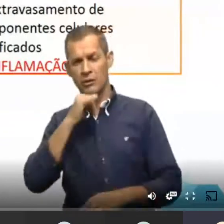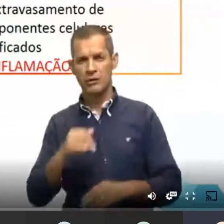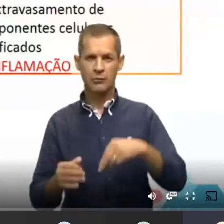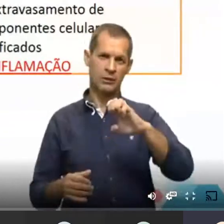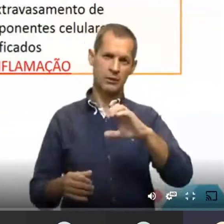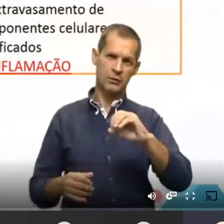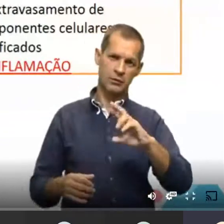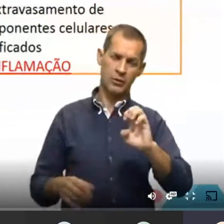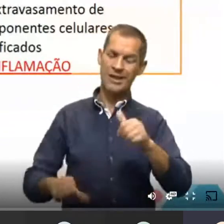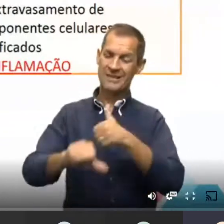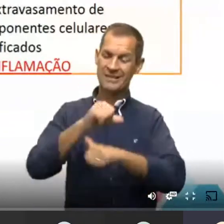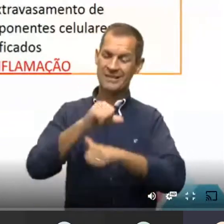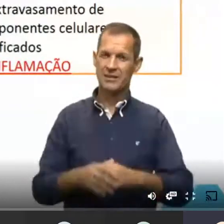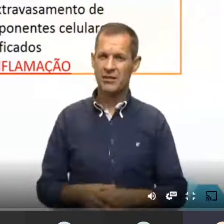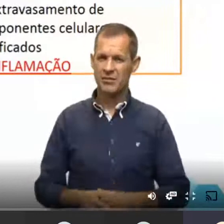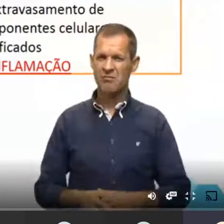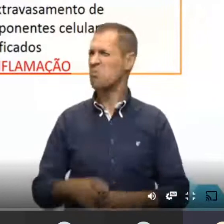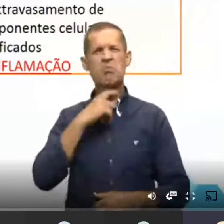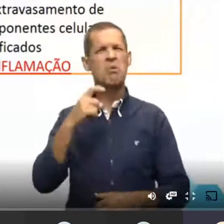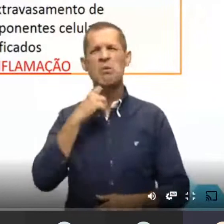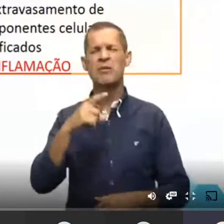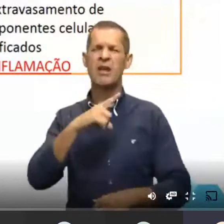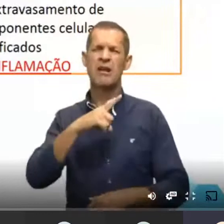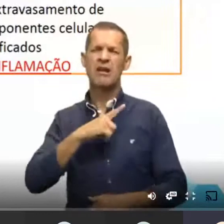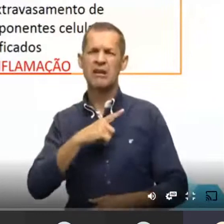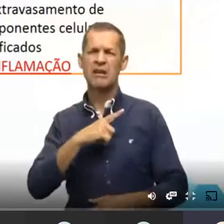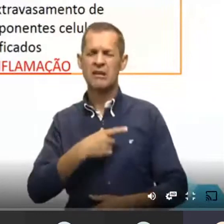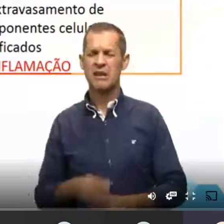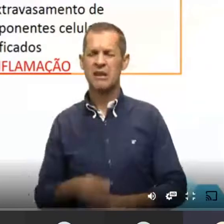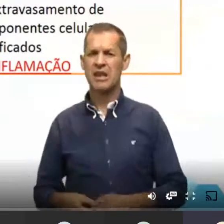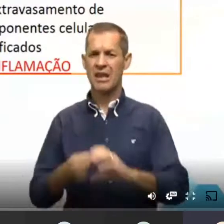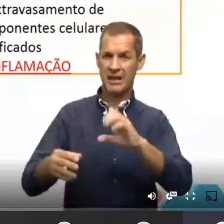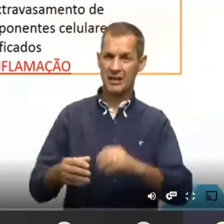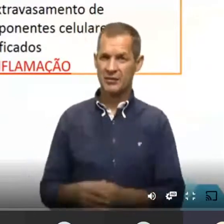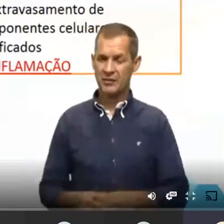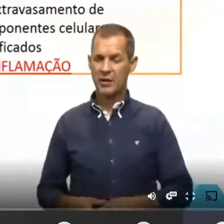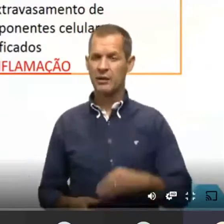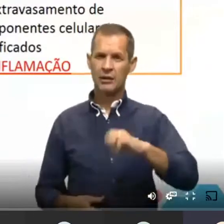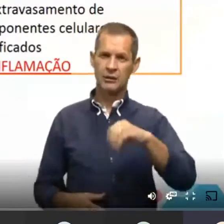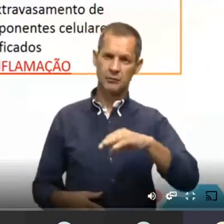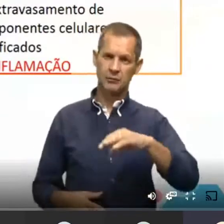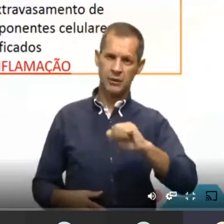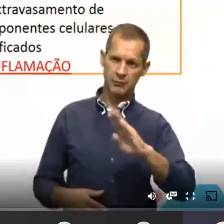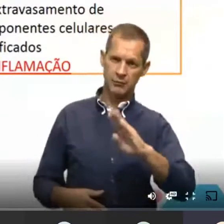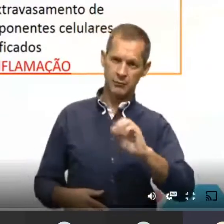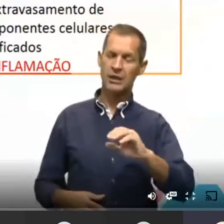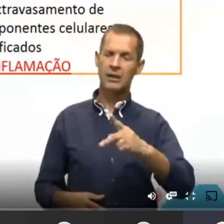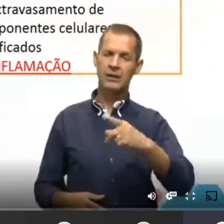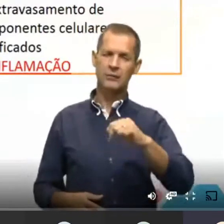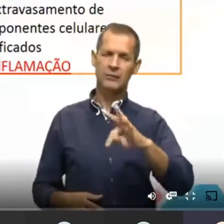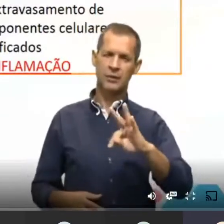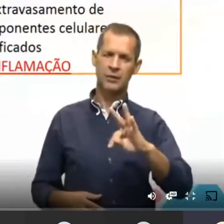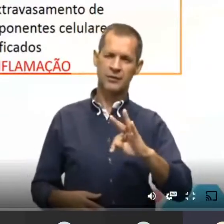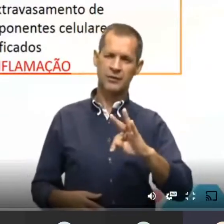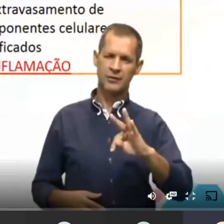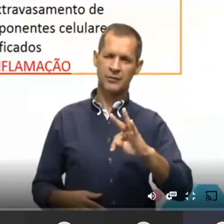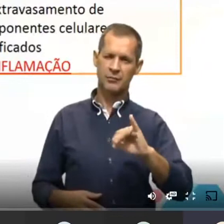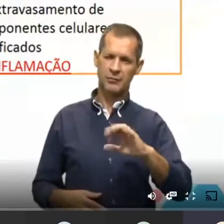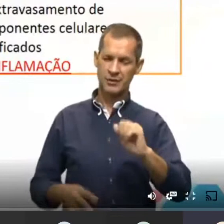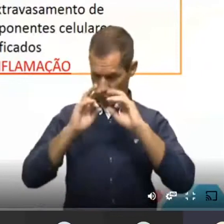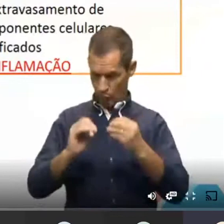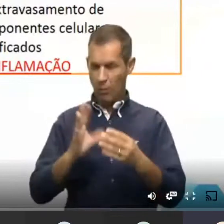da necrose, ela vai se tornar incapaz de manter a integridade da membrana plasmática. Vamos ver como é que isso